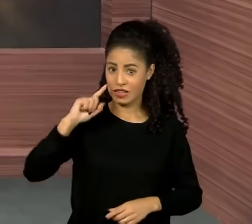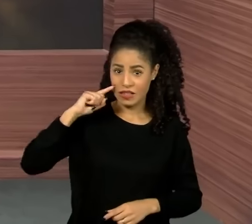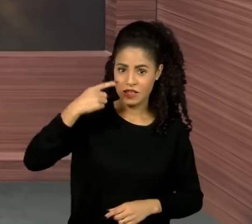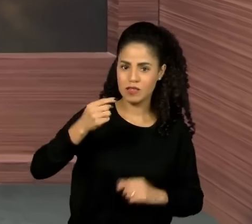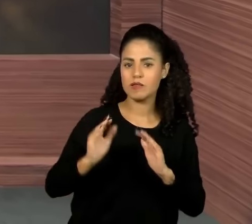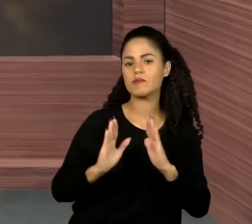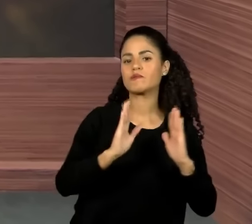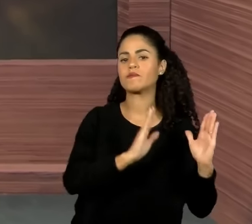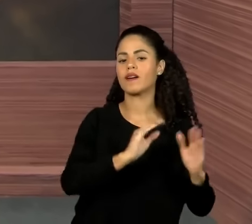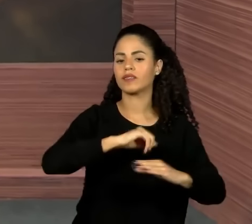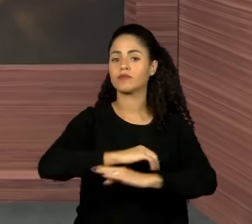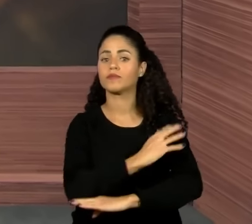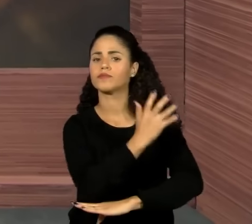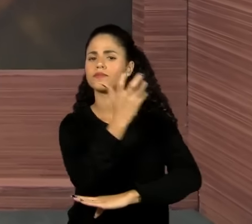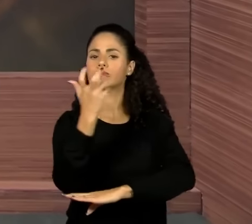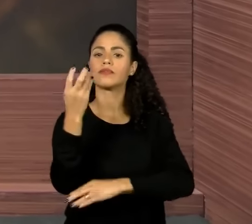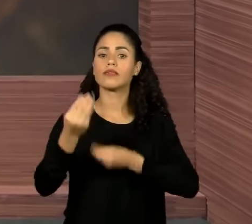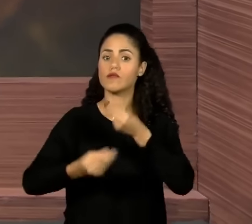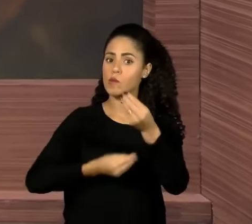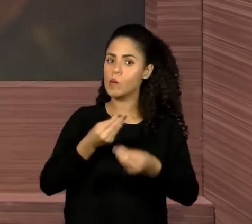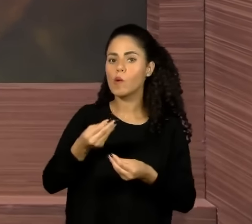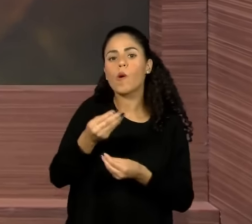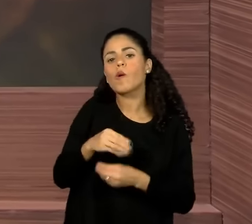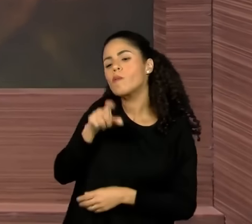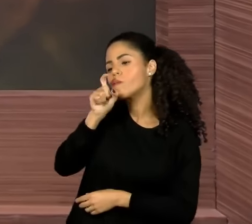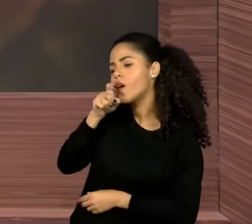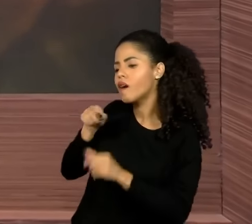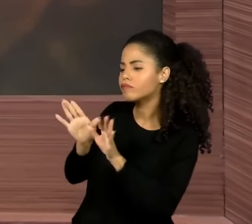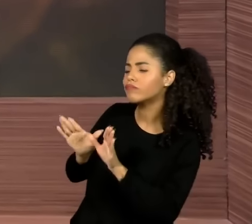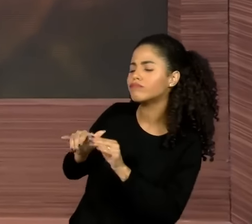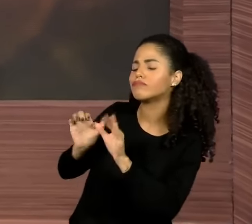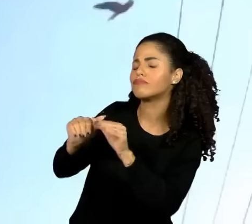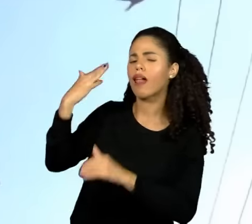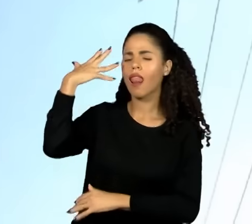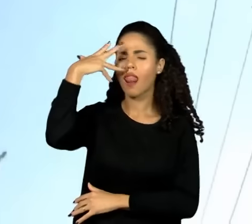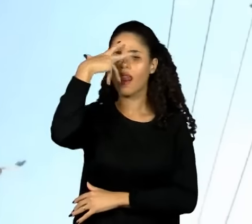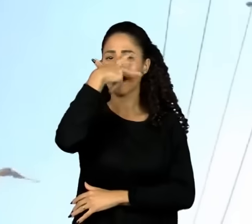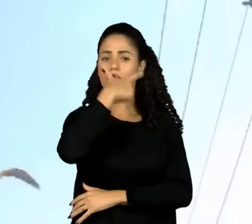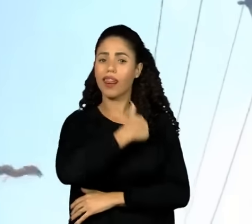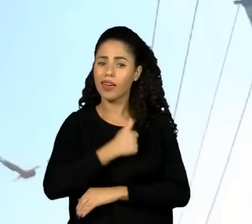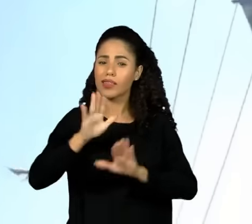Repórter Eco, a recuperação de uma ave bela e muito ameaçada.